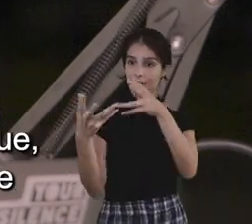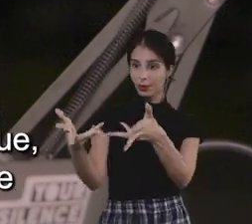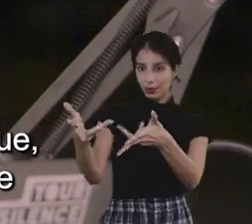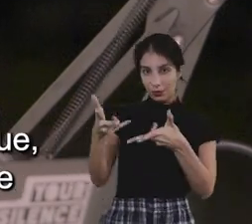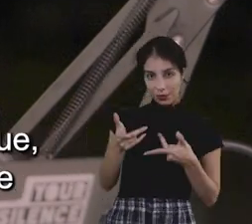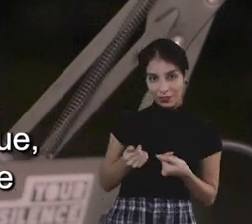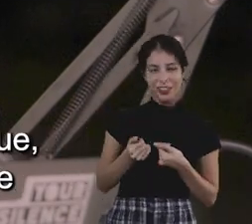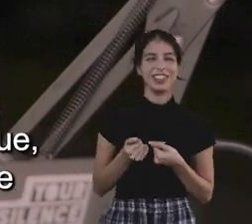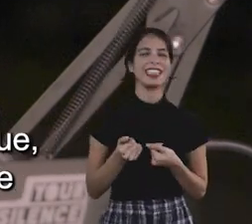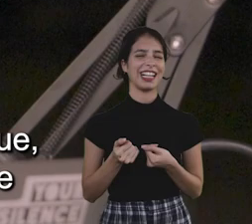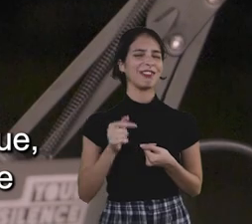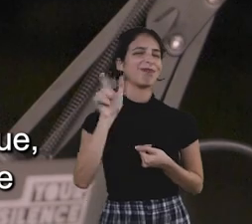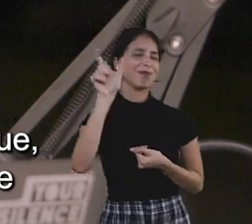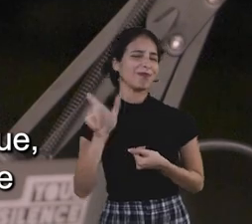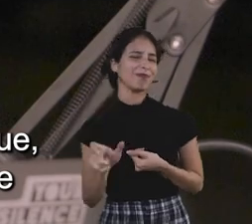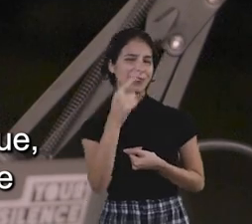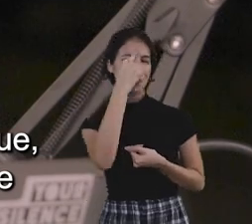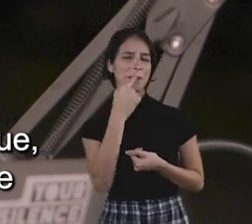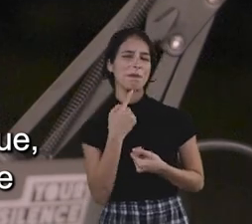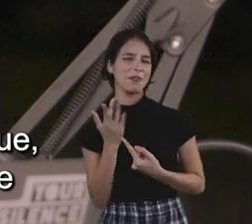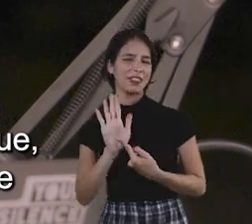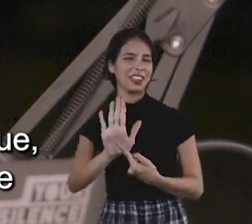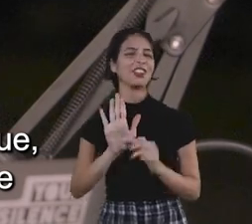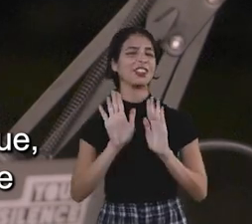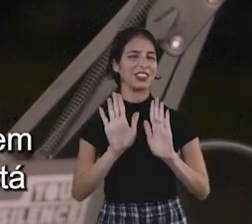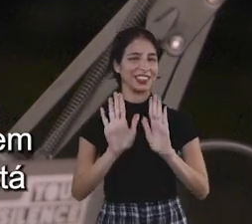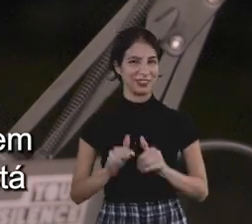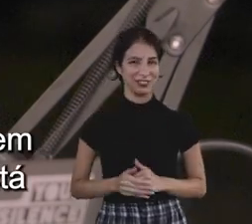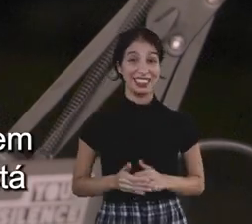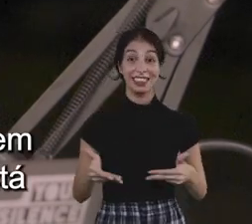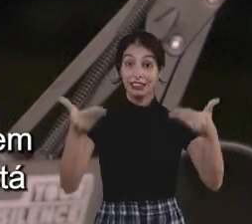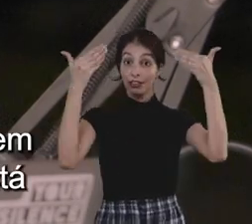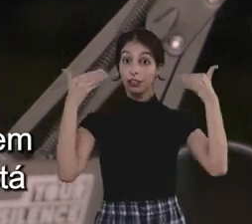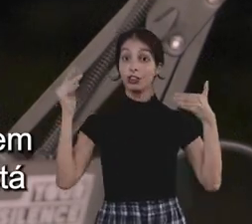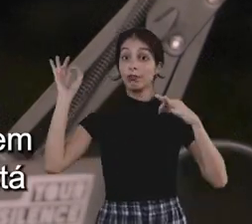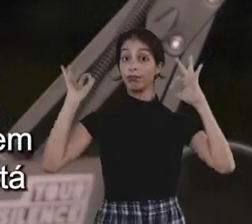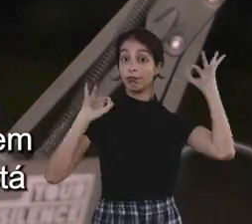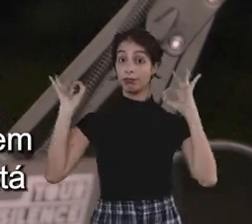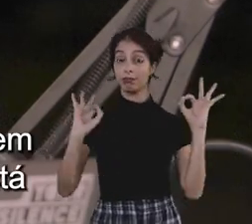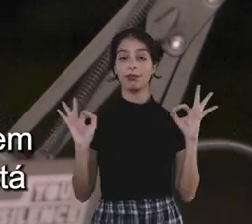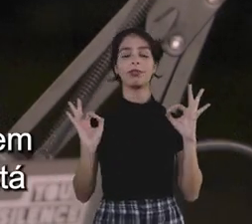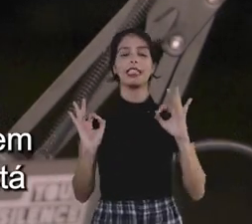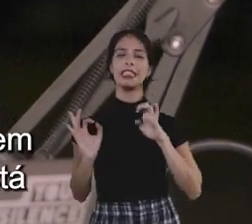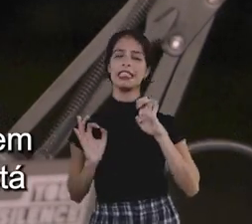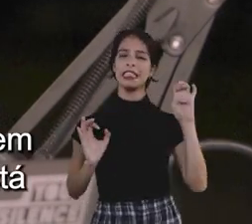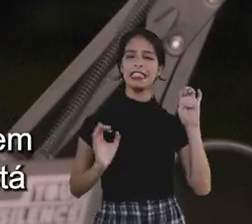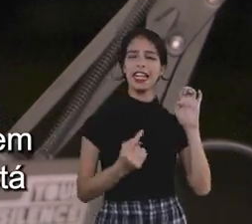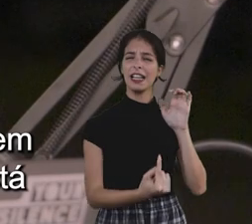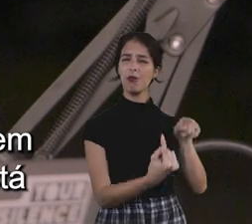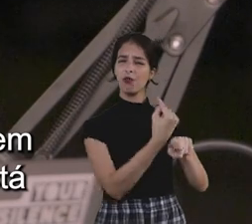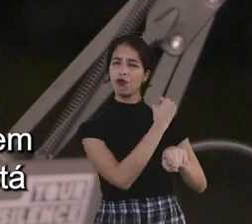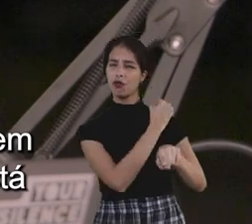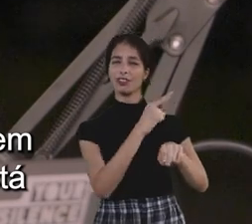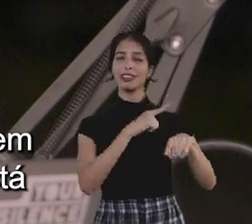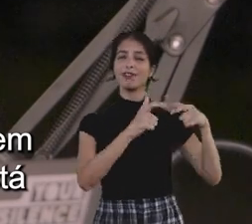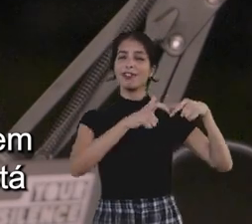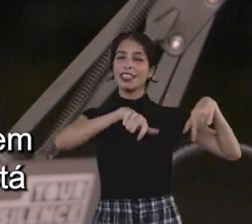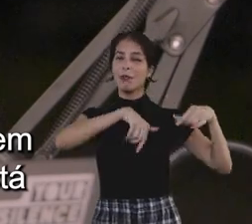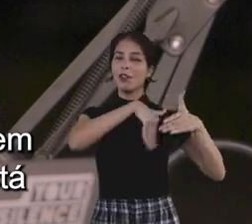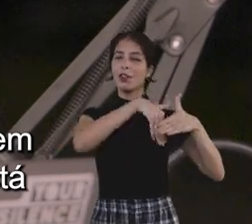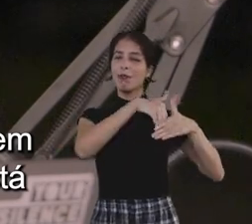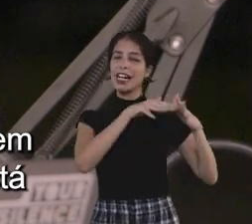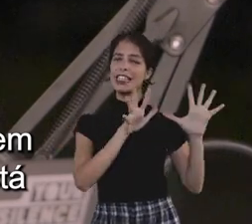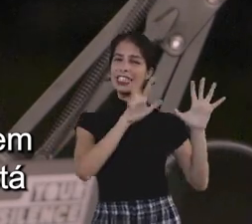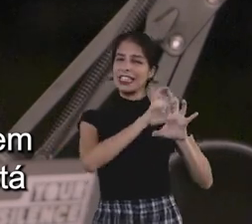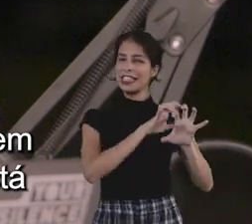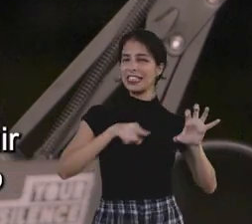convidado que como vocês sabem eu apresento já já atrás de mim H uma construção e a minha esquerda bem ao fundo a um